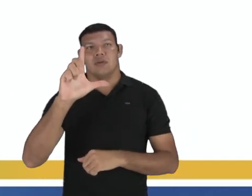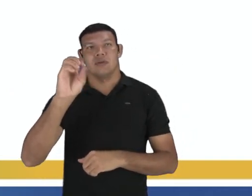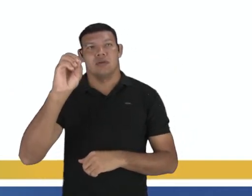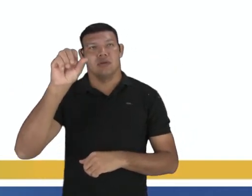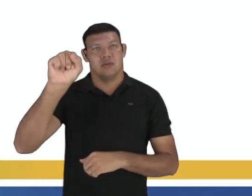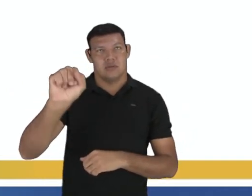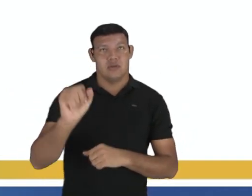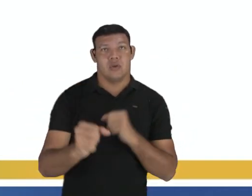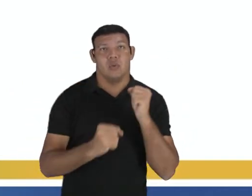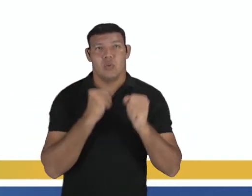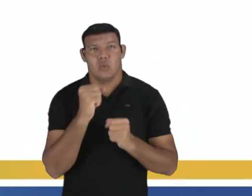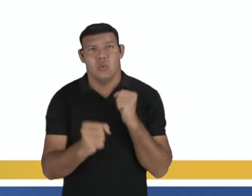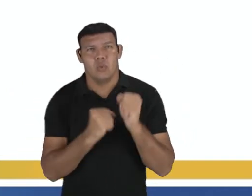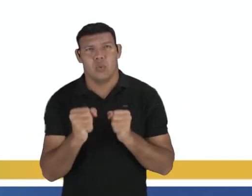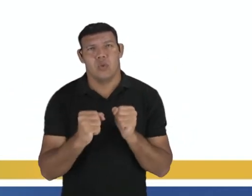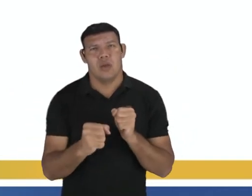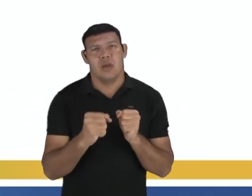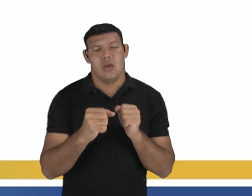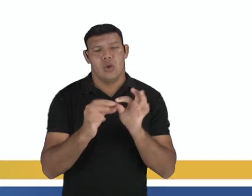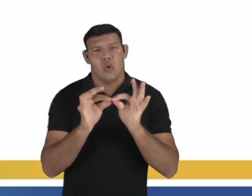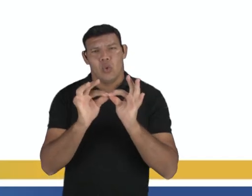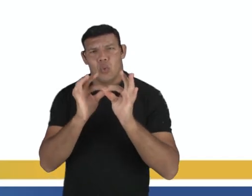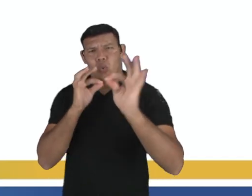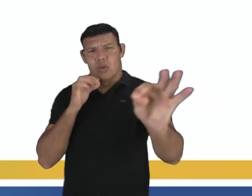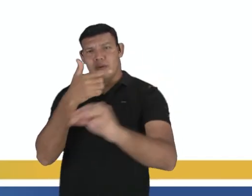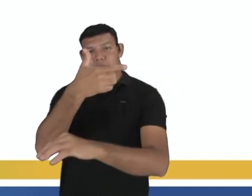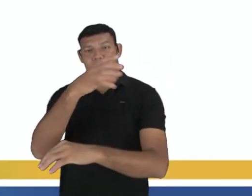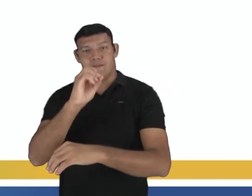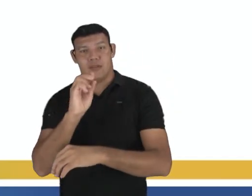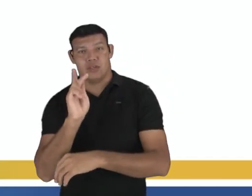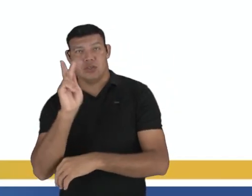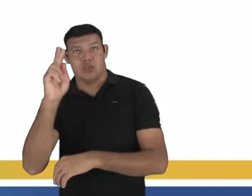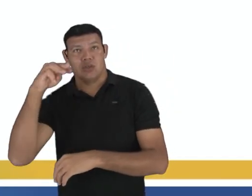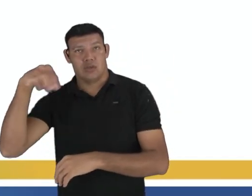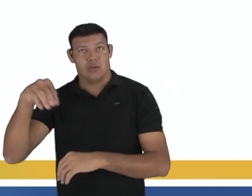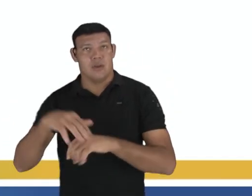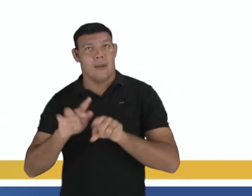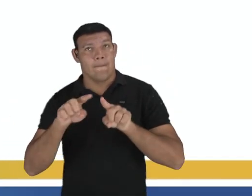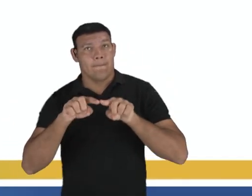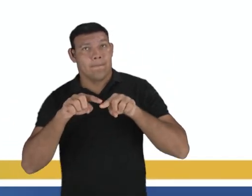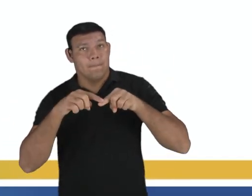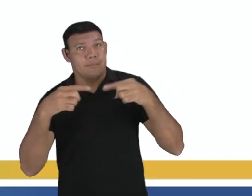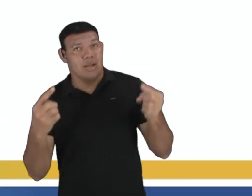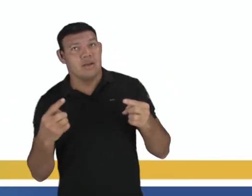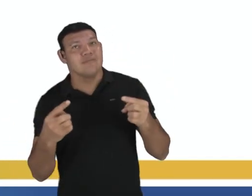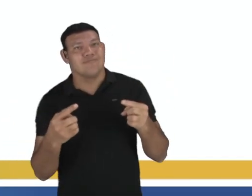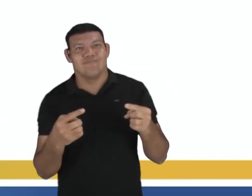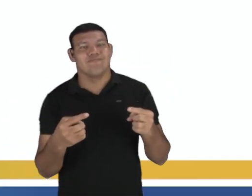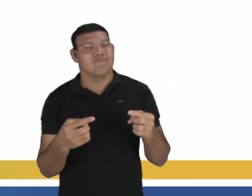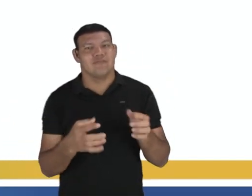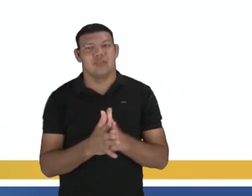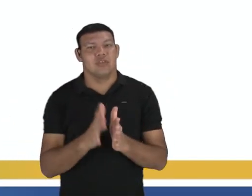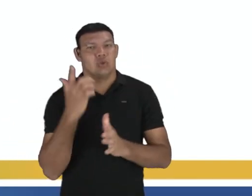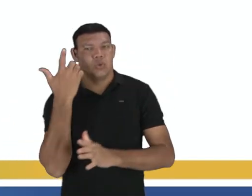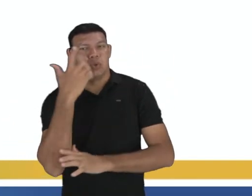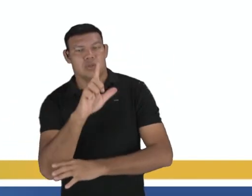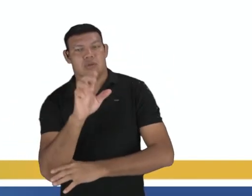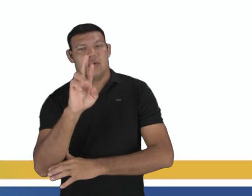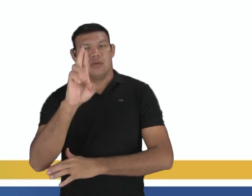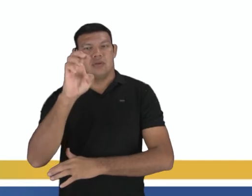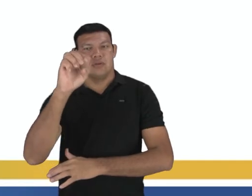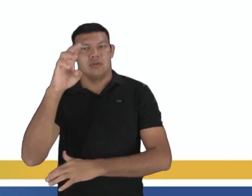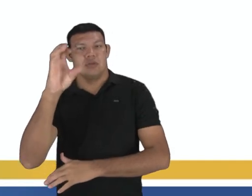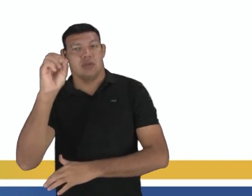Preciso sair, pois tenho uma reunião agora. C. Você não só permanecerá no emprego, mas